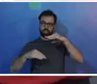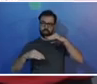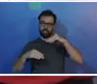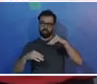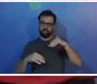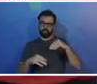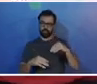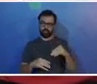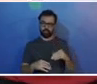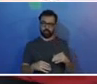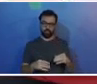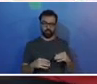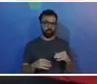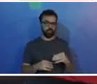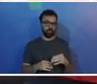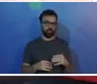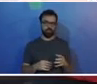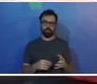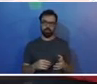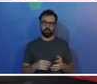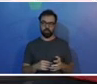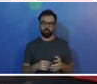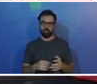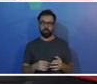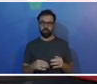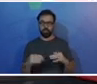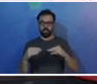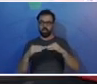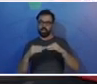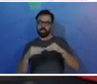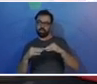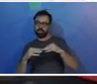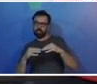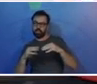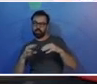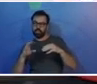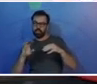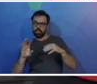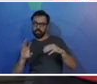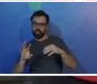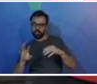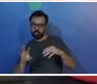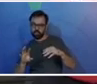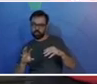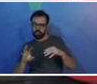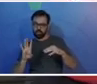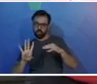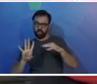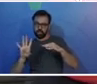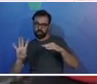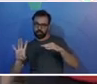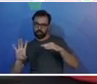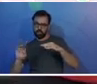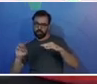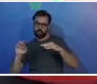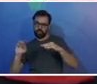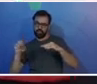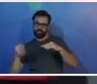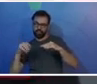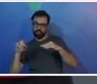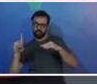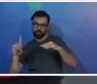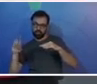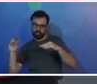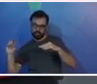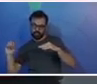não implica sanções, apenas autoriza os tribunais de contas estaduais e do Distrito Federal a fazer